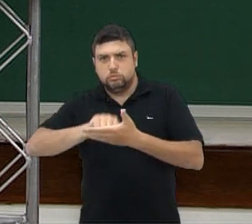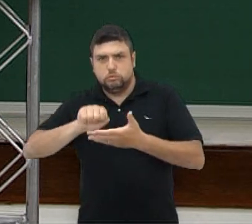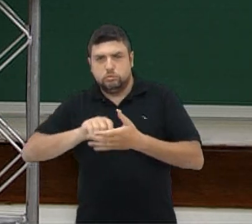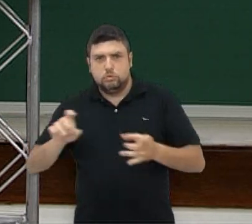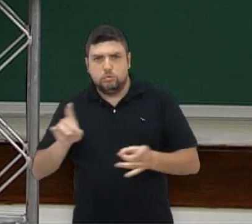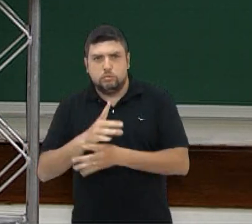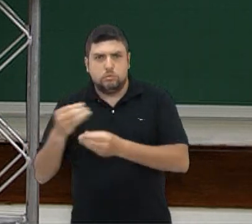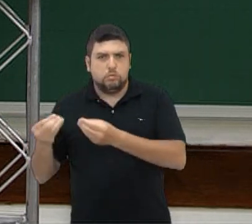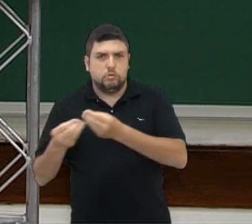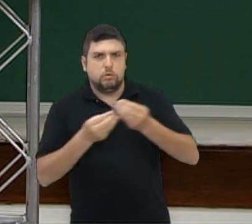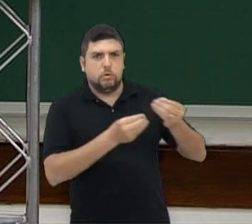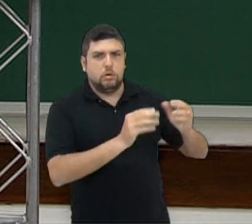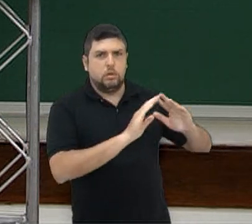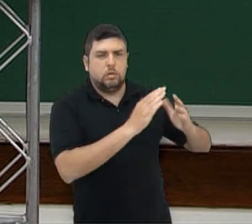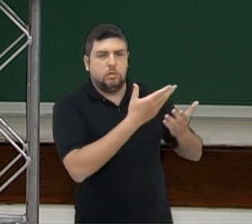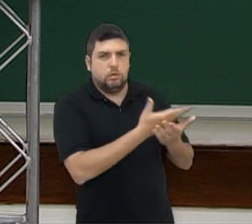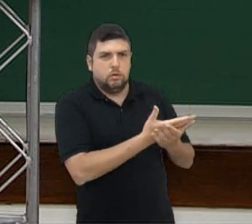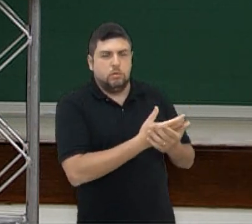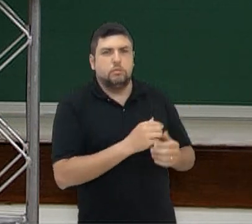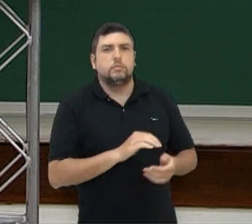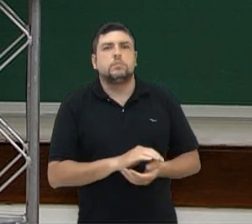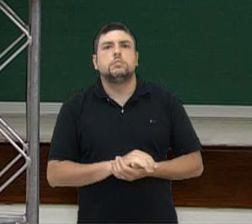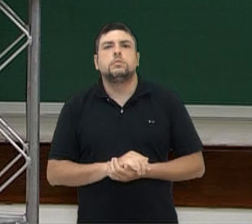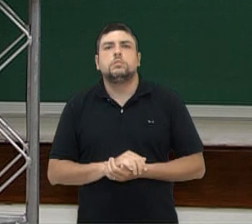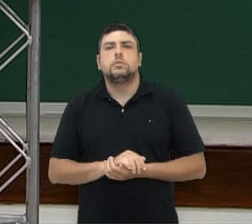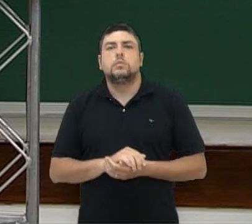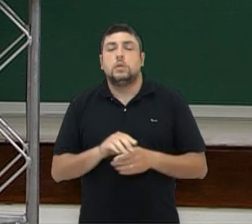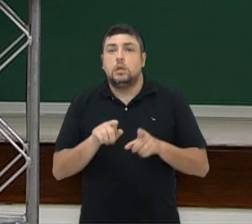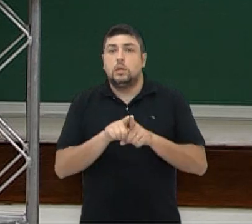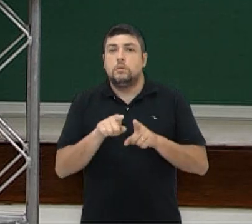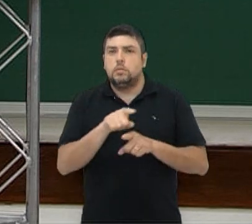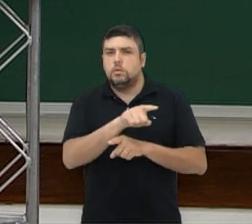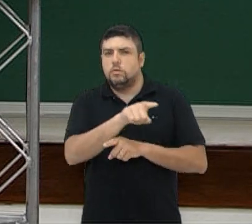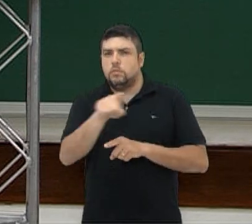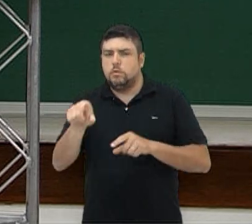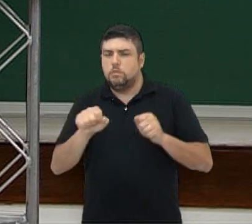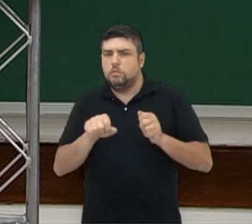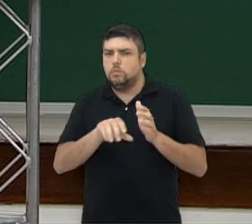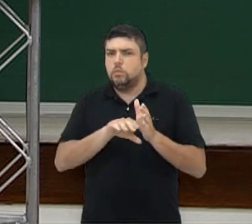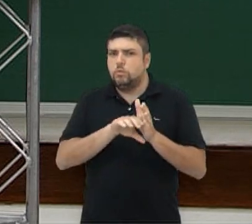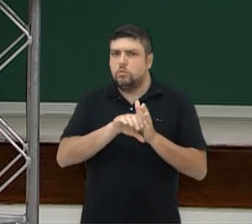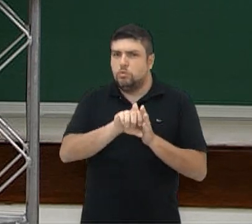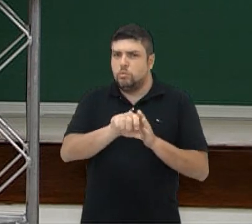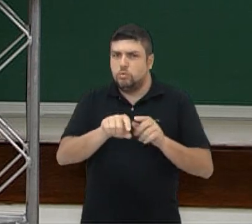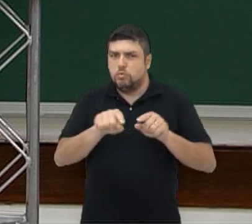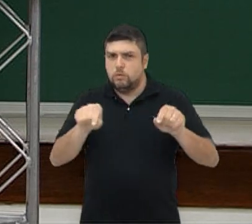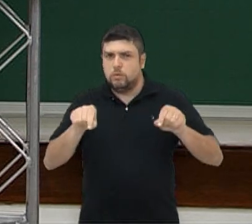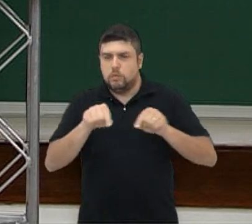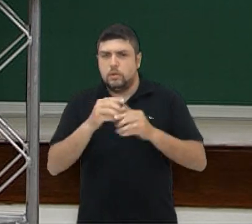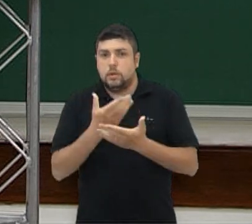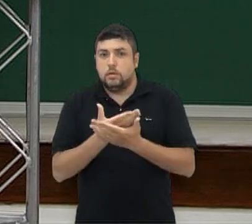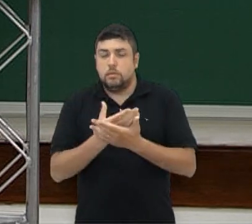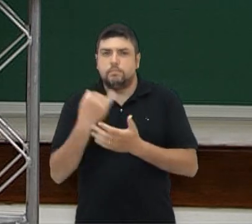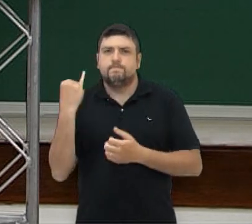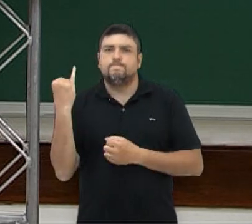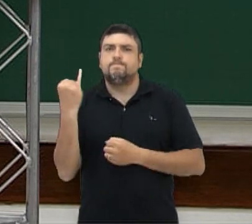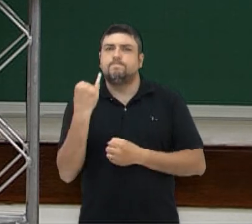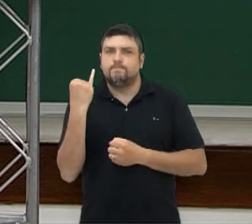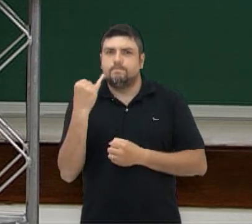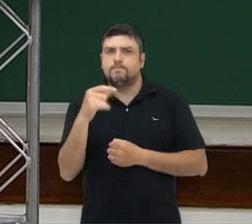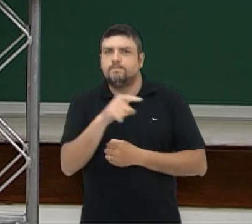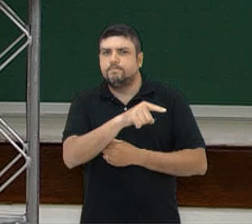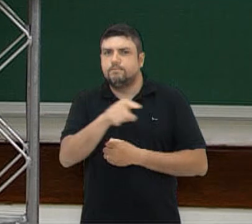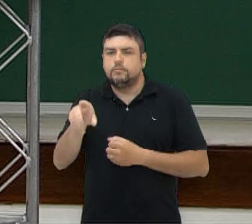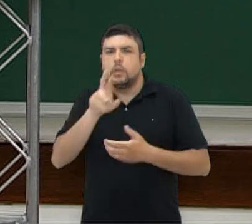E não esqueçam, e vocês também podem fazer essas atividades, né, pela plataforma também aí, certo? Não esqueçam, é muito importante vocês estarem fazendo